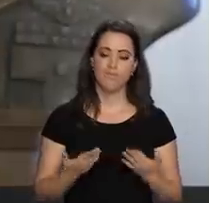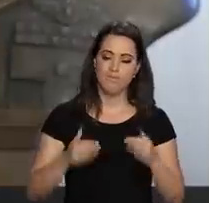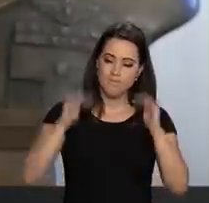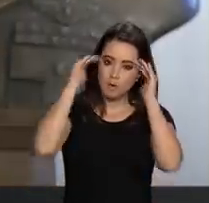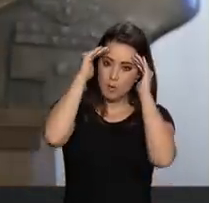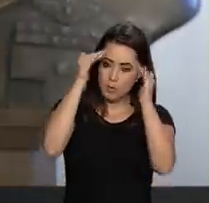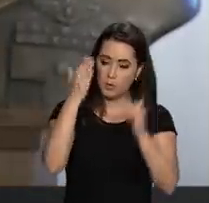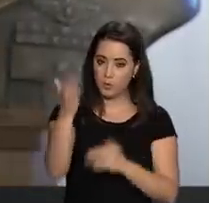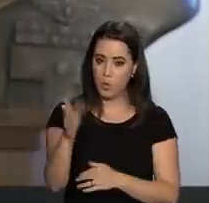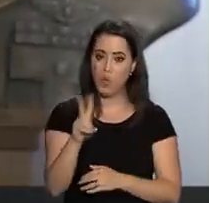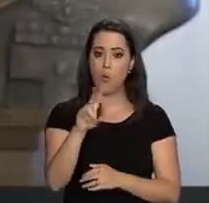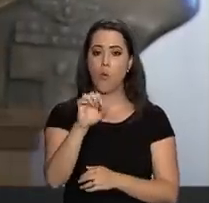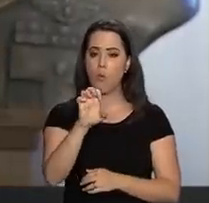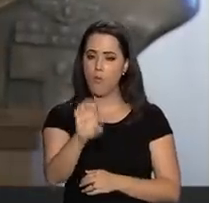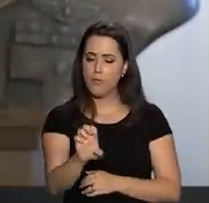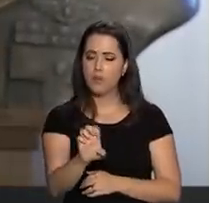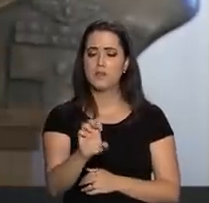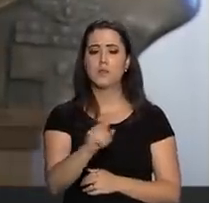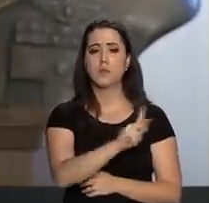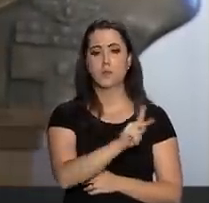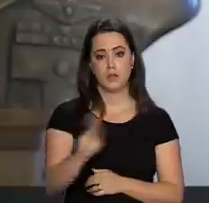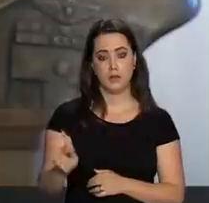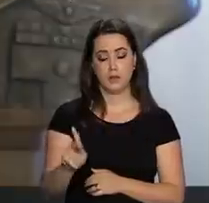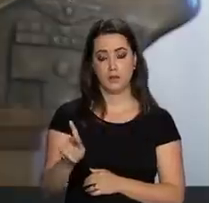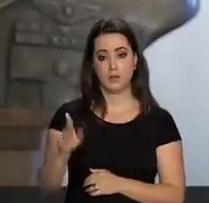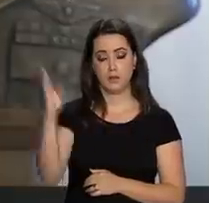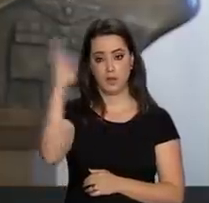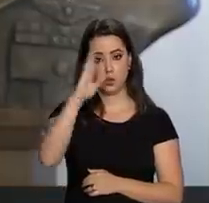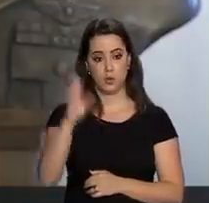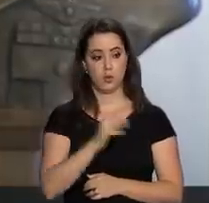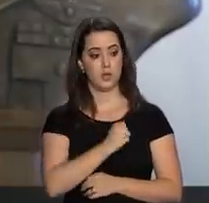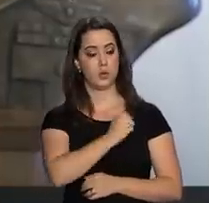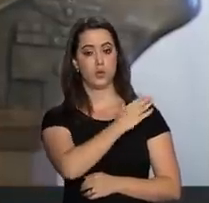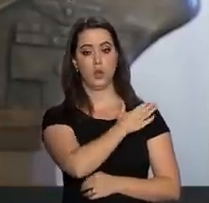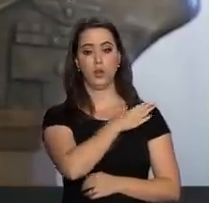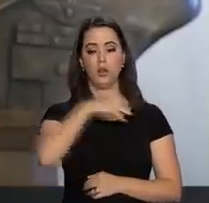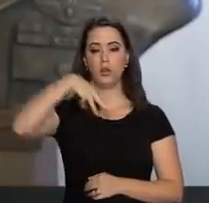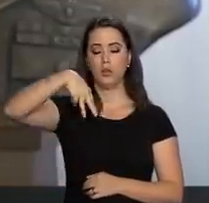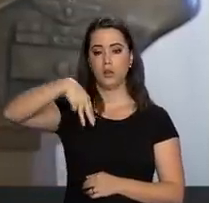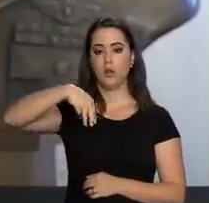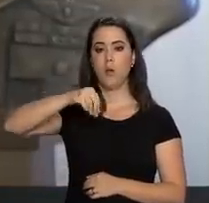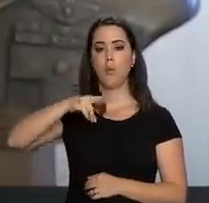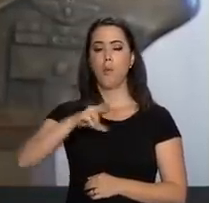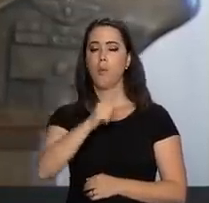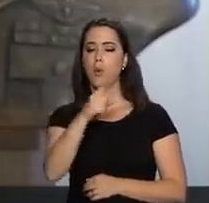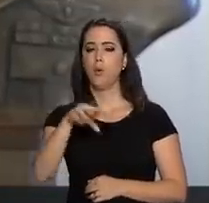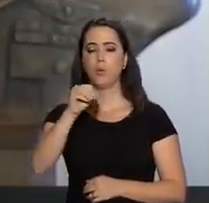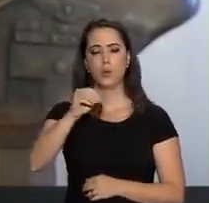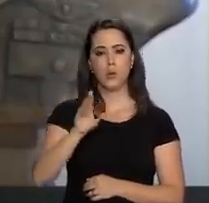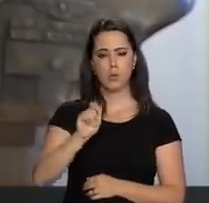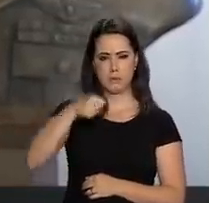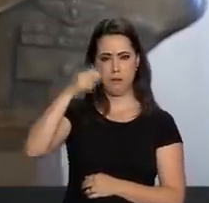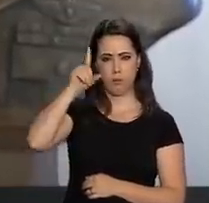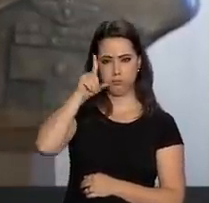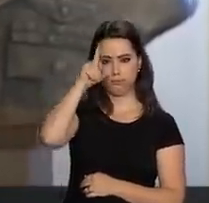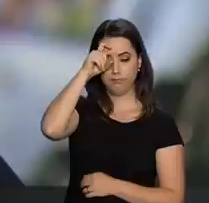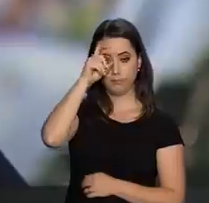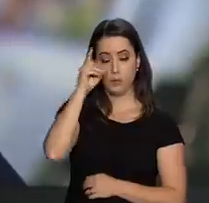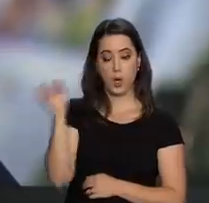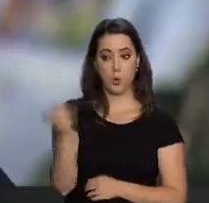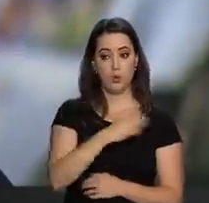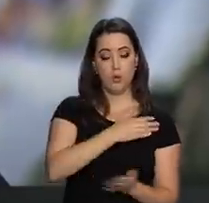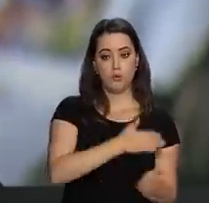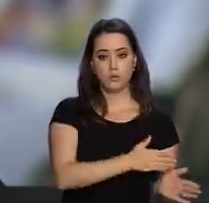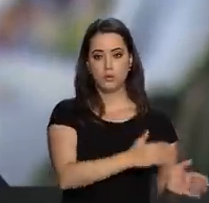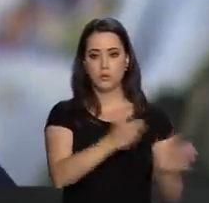Reverencio o senhor vice-presidente da República, General Mourão, com a satisfação de iniciar uma nova etapa,